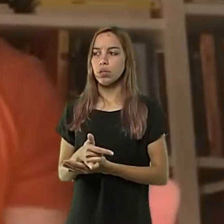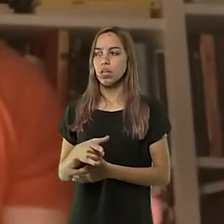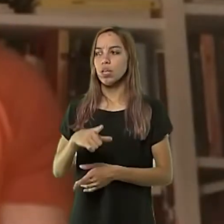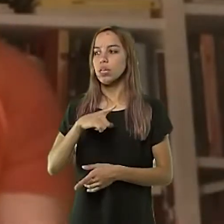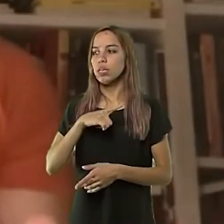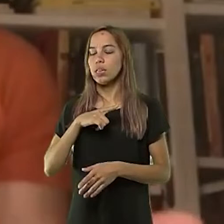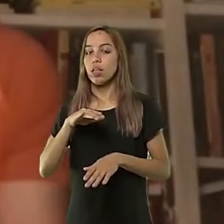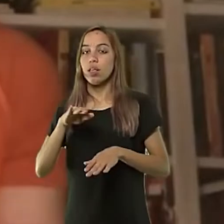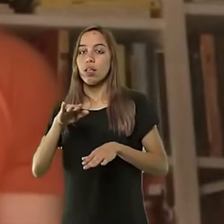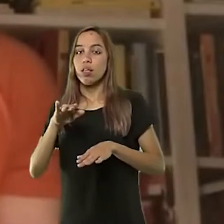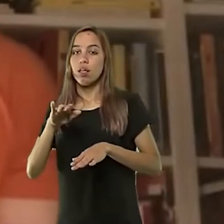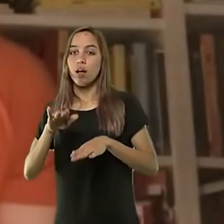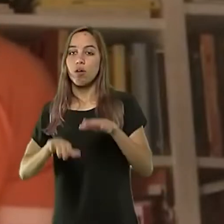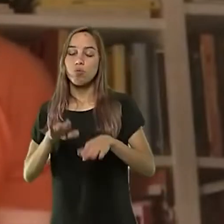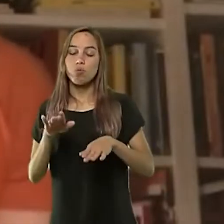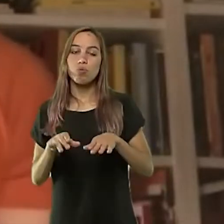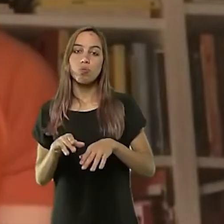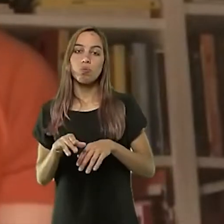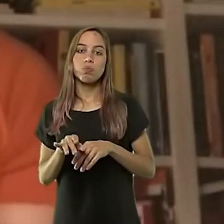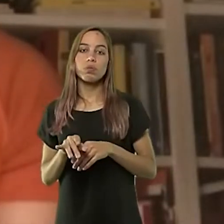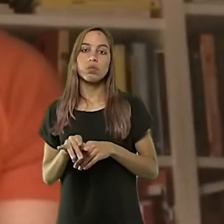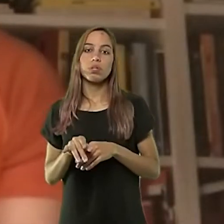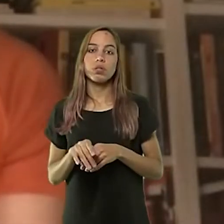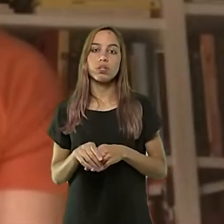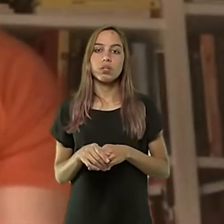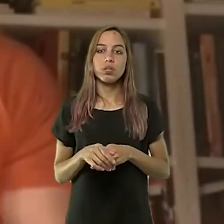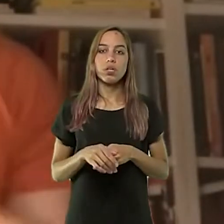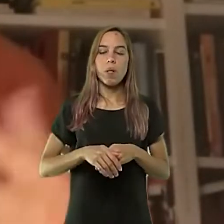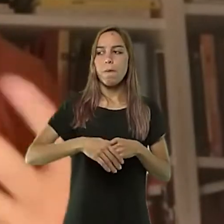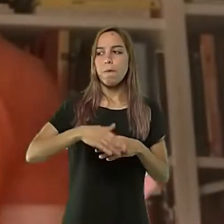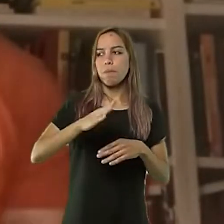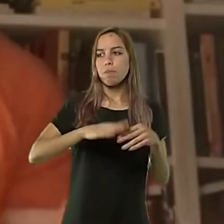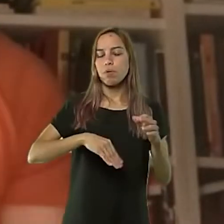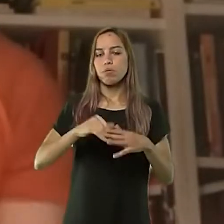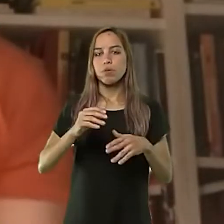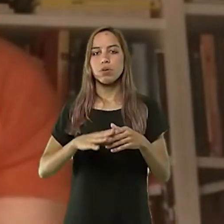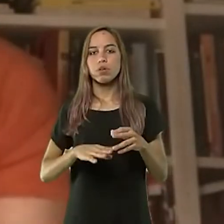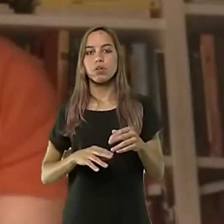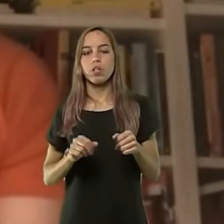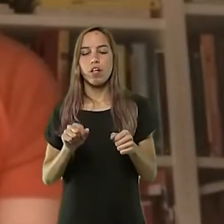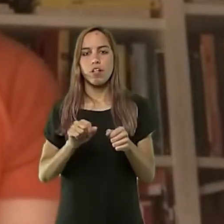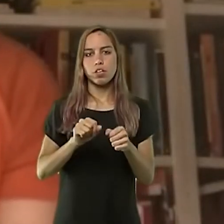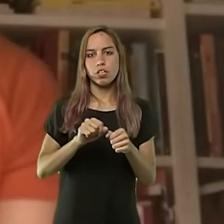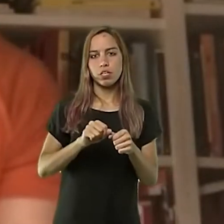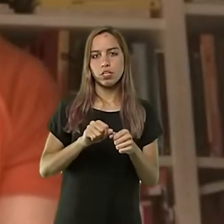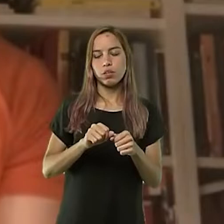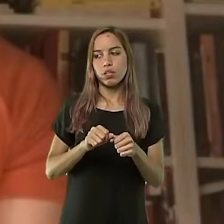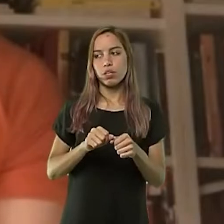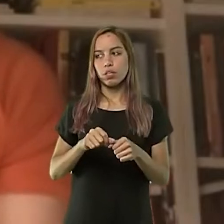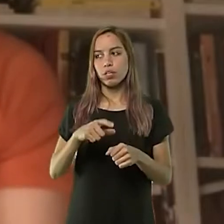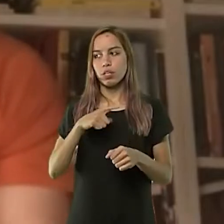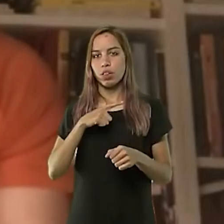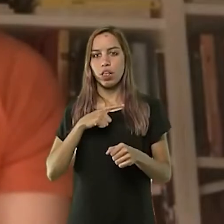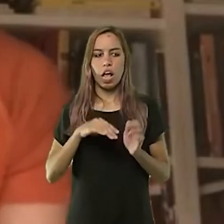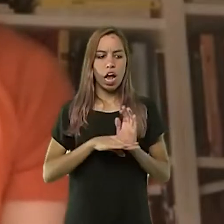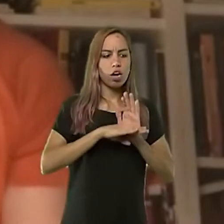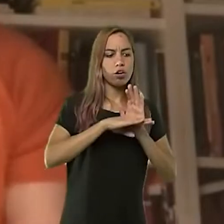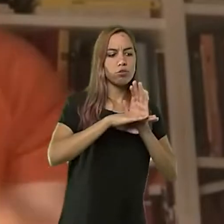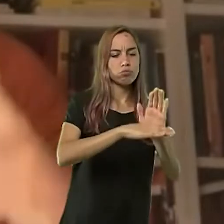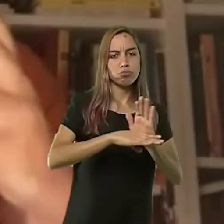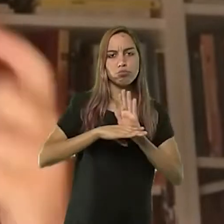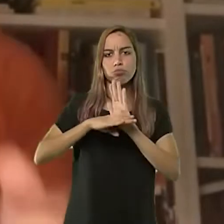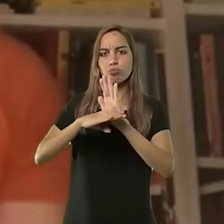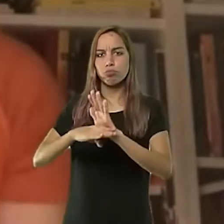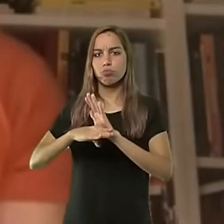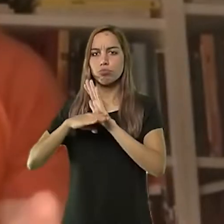de atividades das mais importantes para a sociedade, aquelas que de facto alavancam a sociedade, que a fazem crescer, que a fazem melhorar,